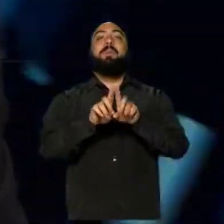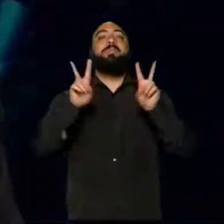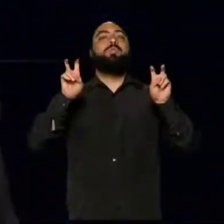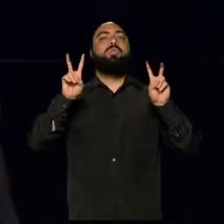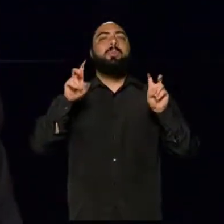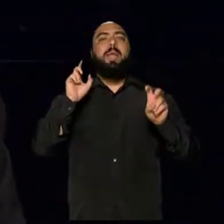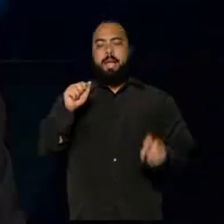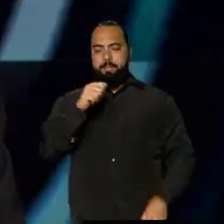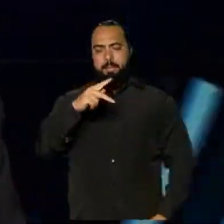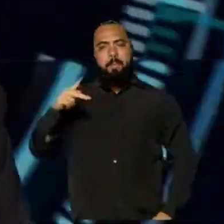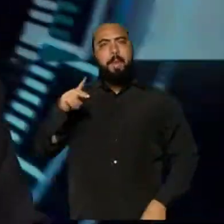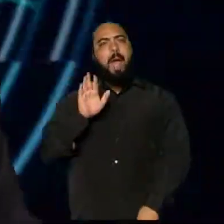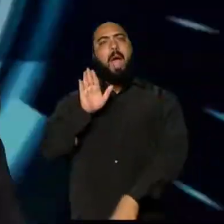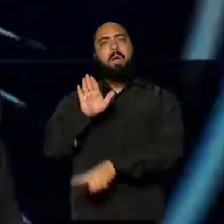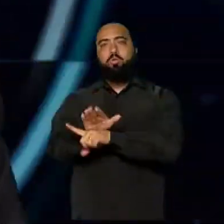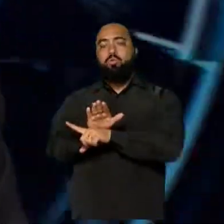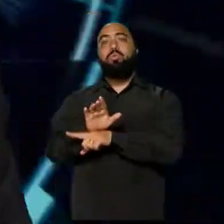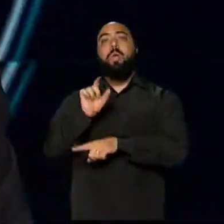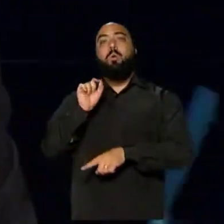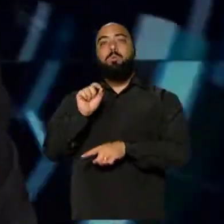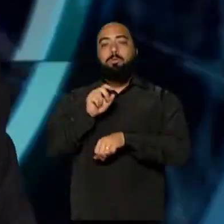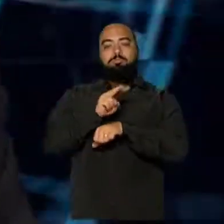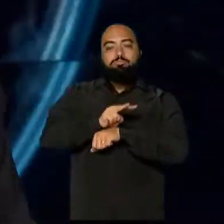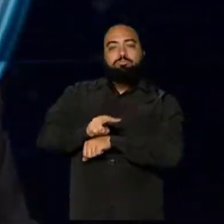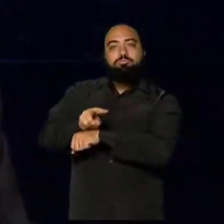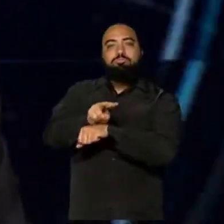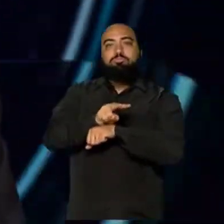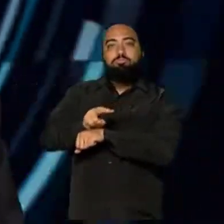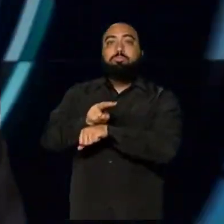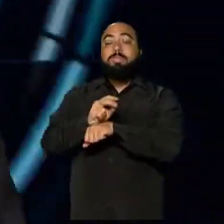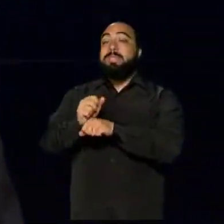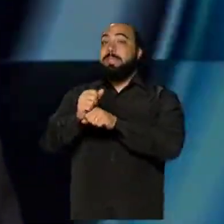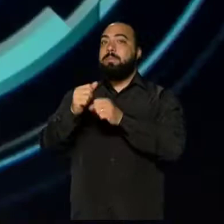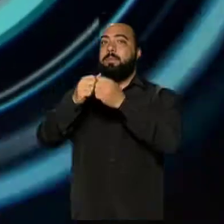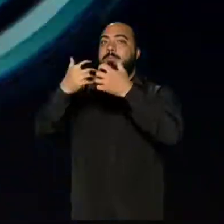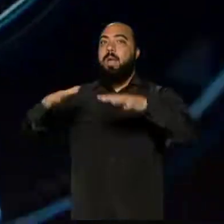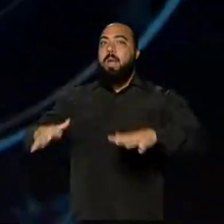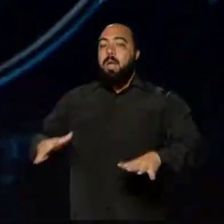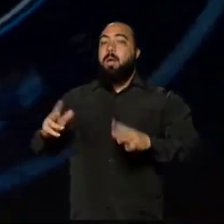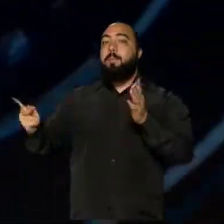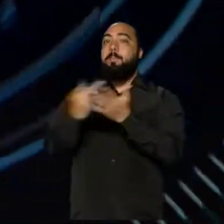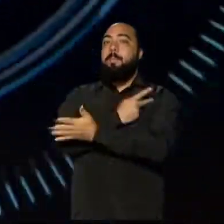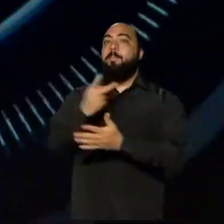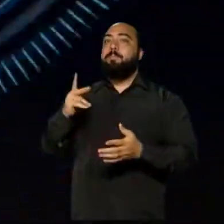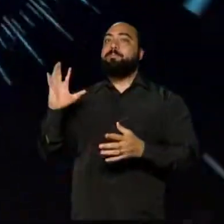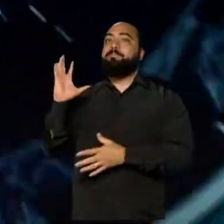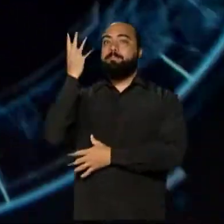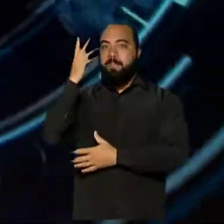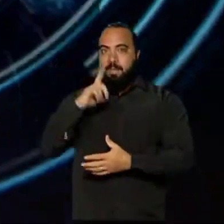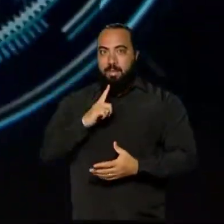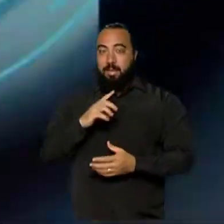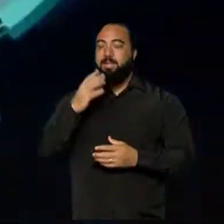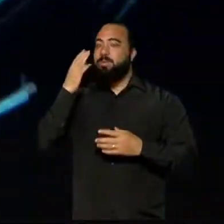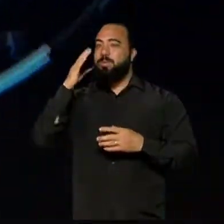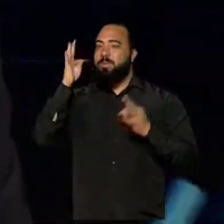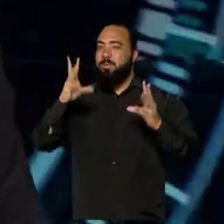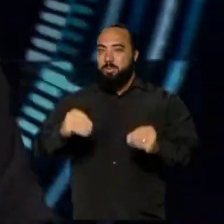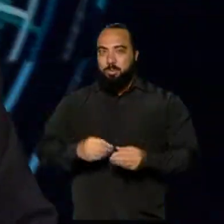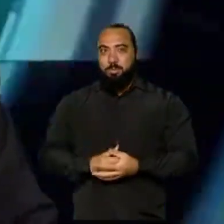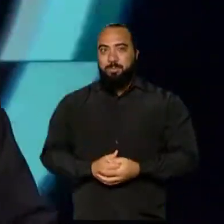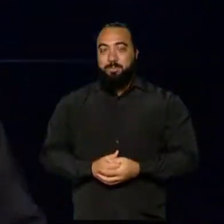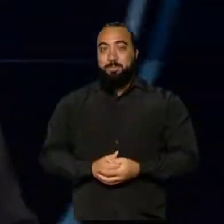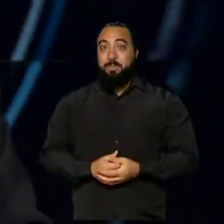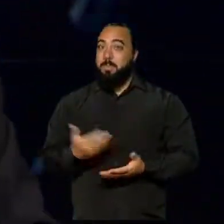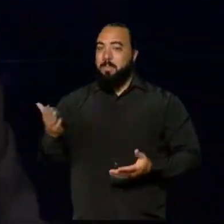um aplicativo que ajuda no monitoramento de desastres naturais. Tudo isso e muito mais no Ciência é Tudo.